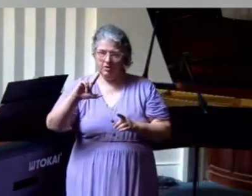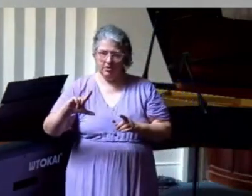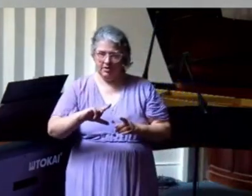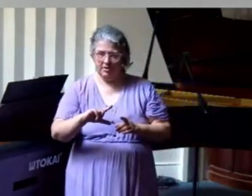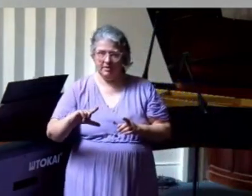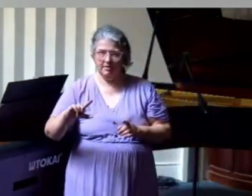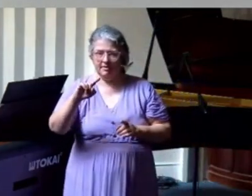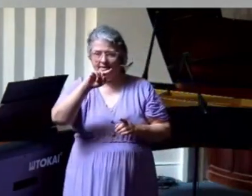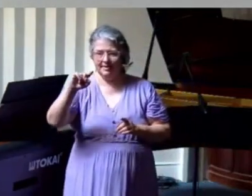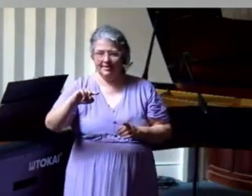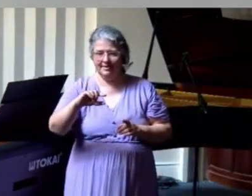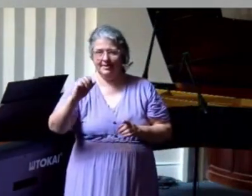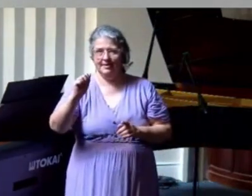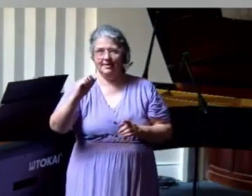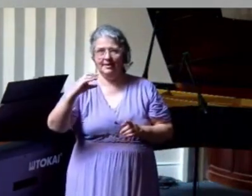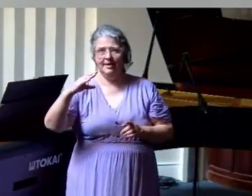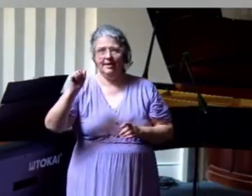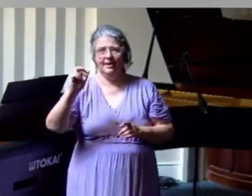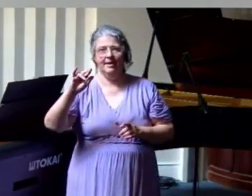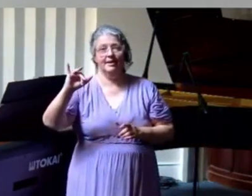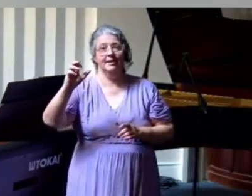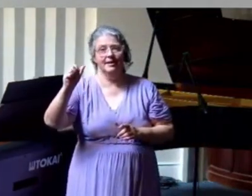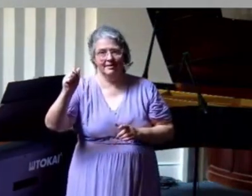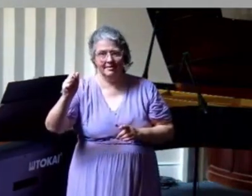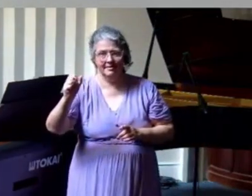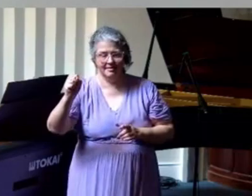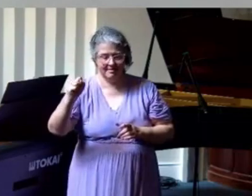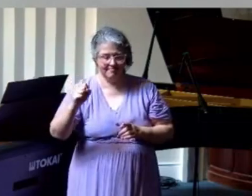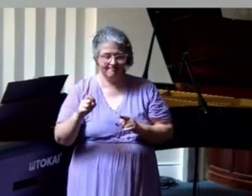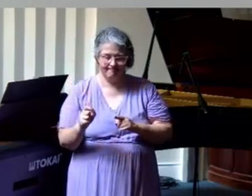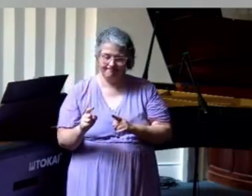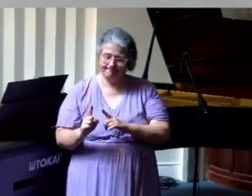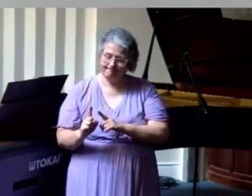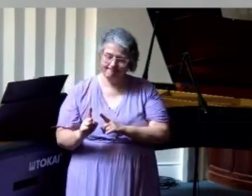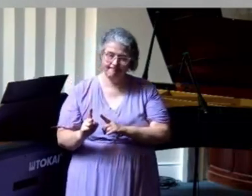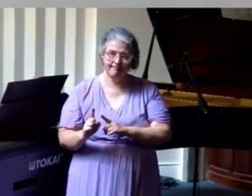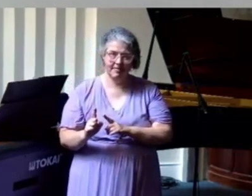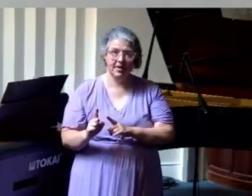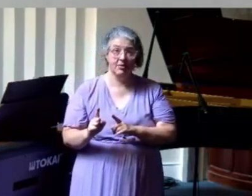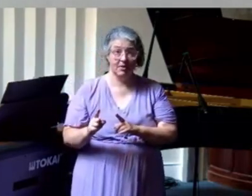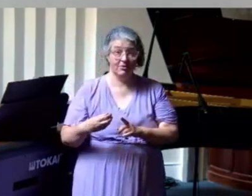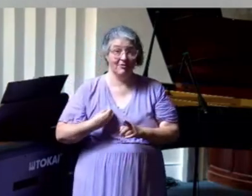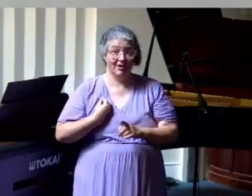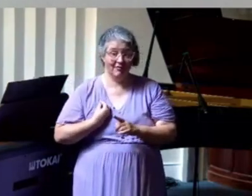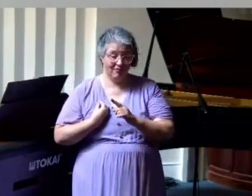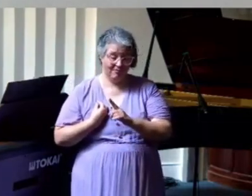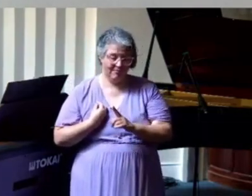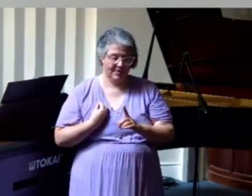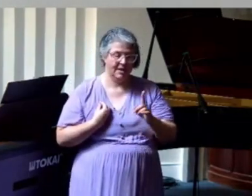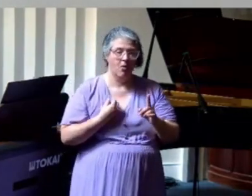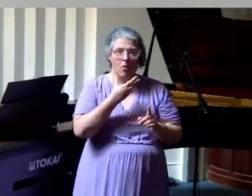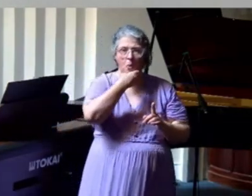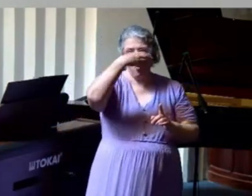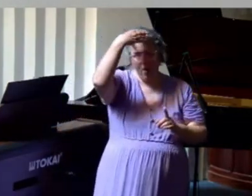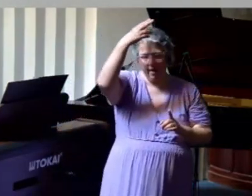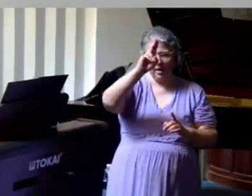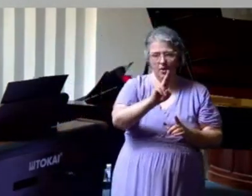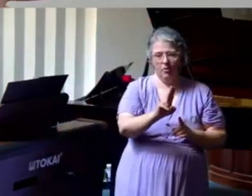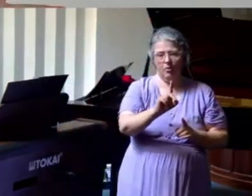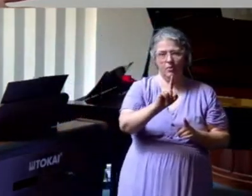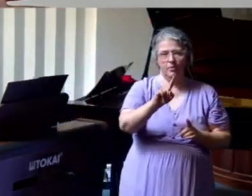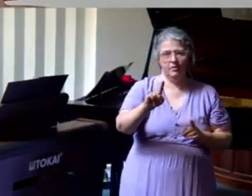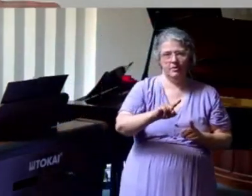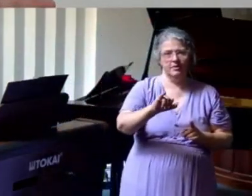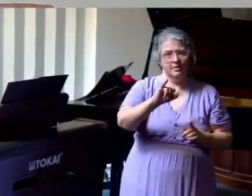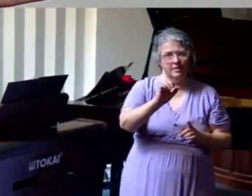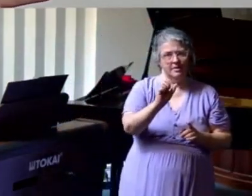Zacarias morreu, o que aconteceu? Uzias também se perdeu. Olha, eu poderia encontrar